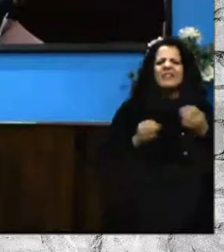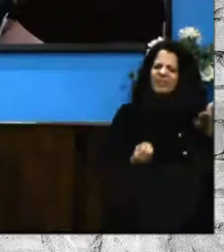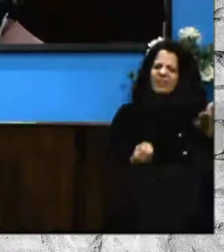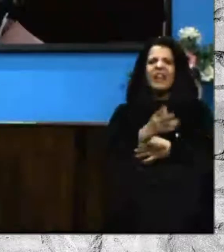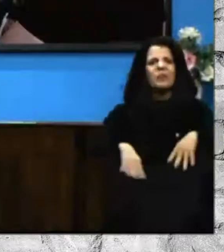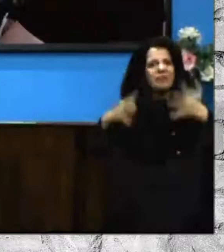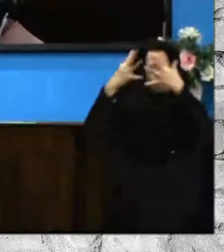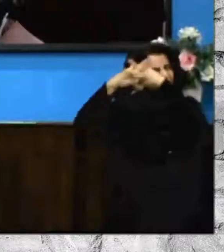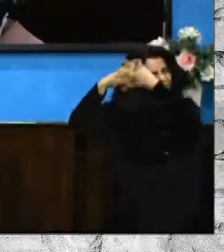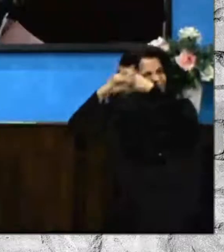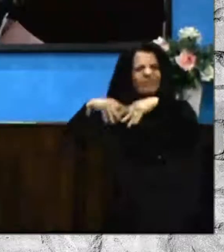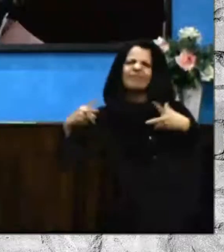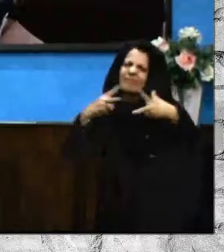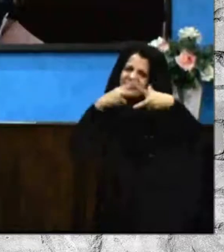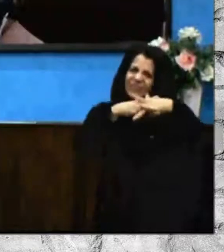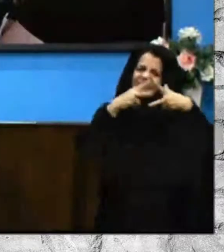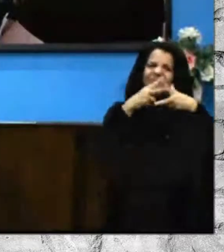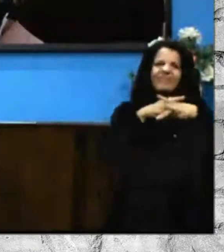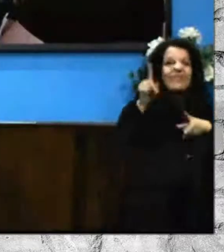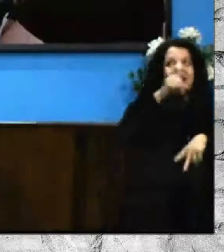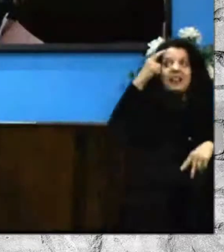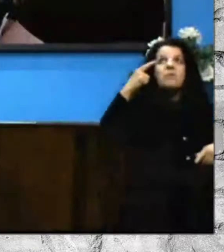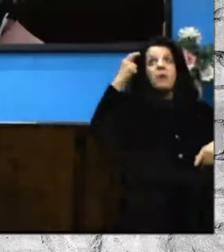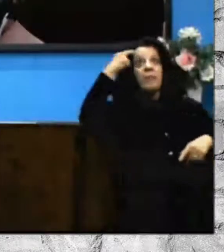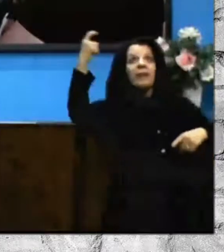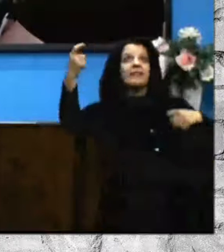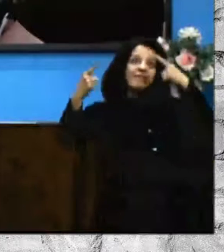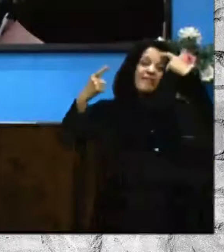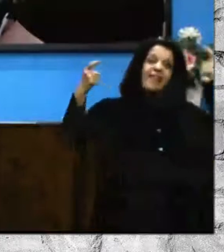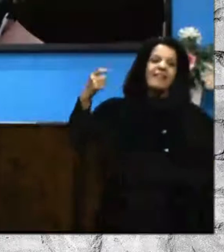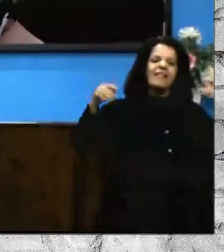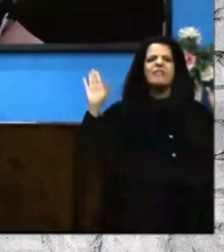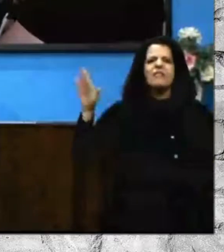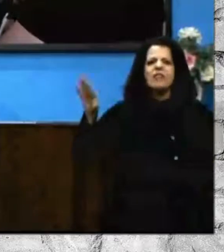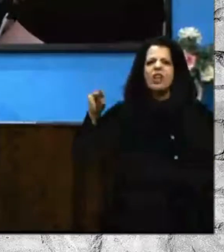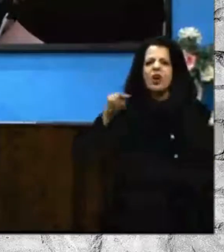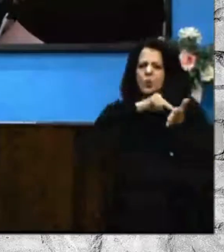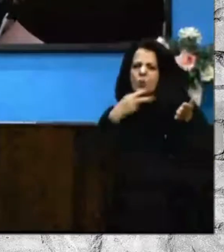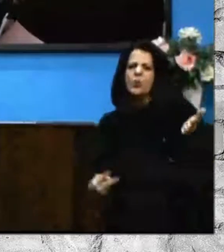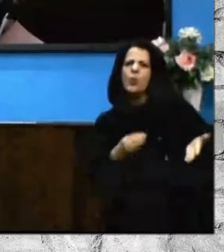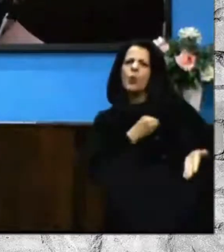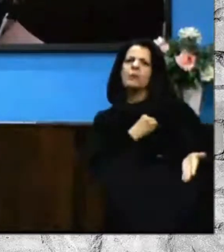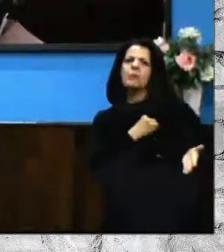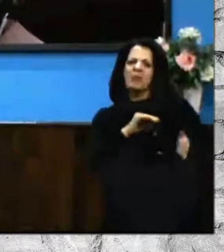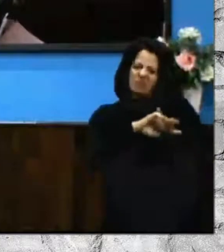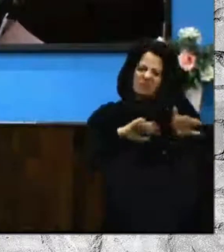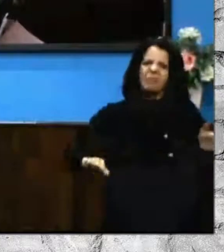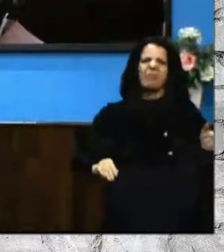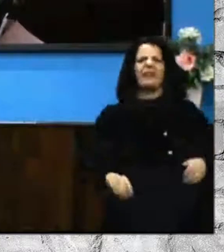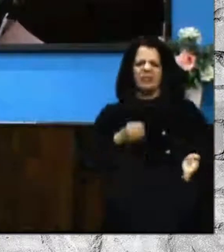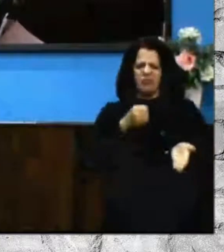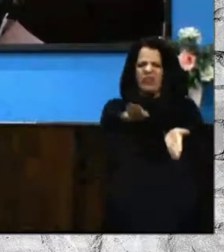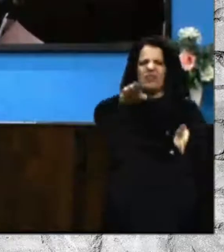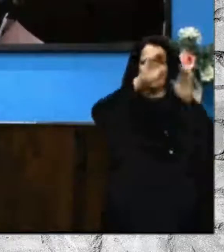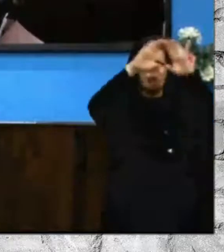Ele não é uma ideia subjetiva, nem uma energia negativa. Ele é um anjo caído, um ser perverso, maligno,